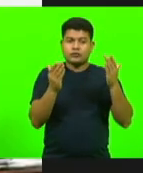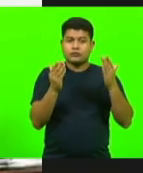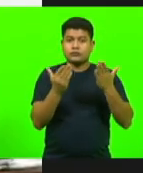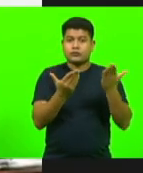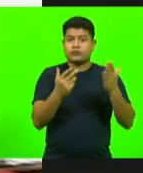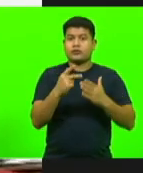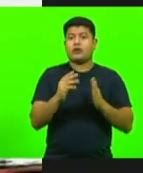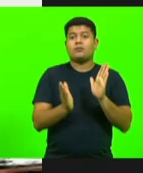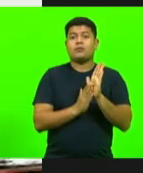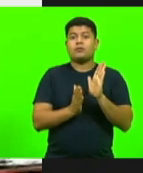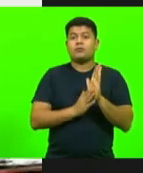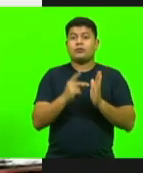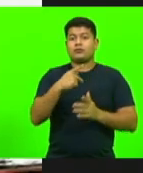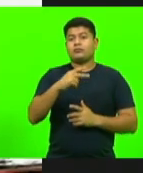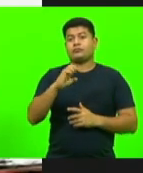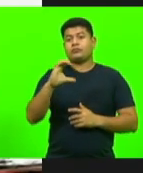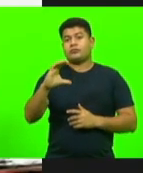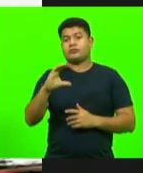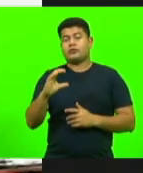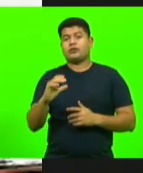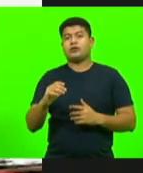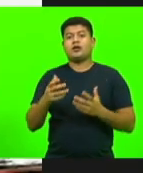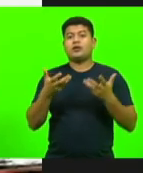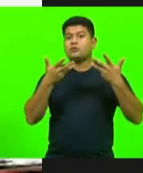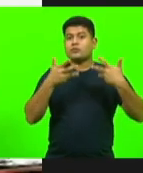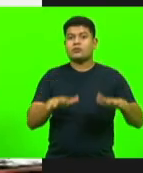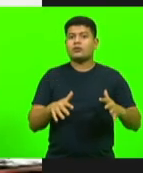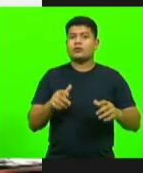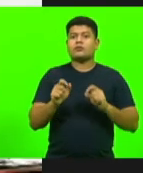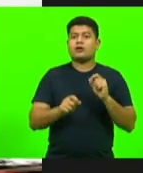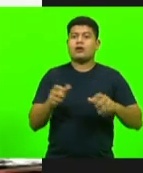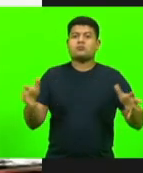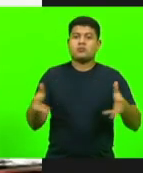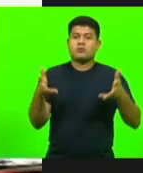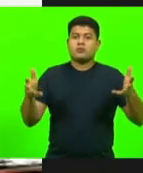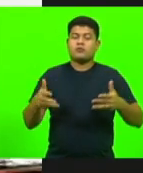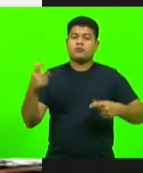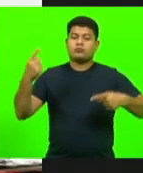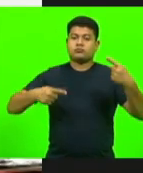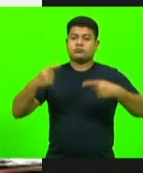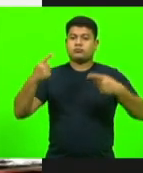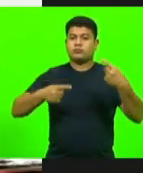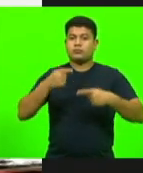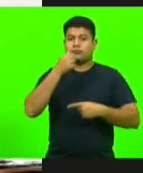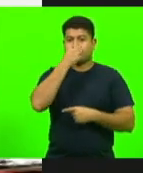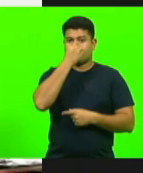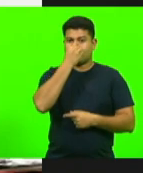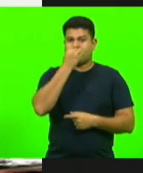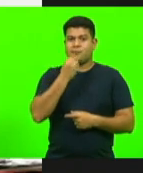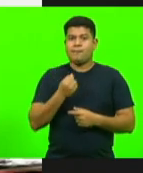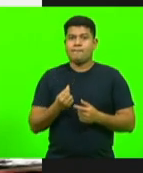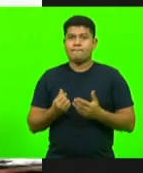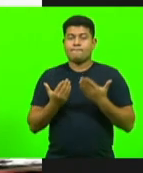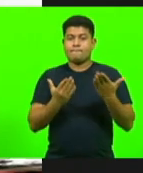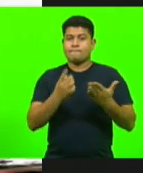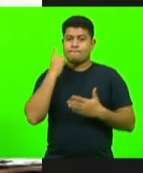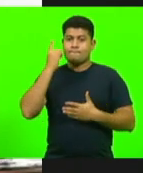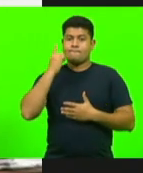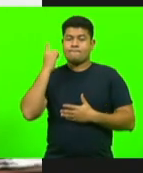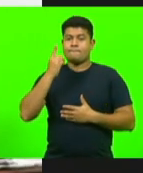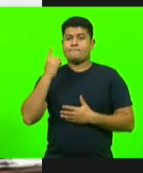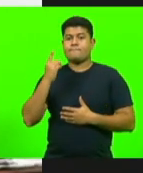estão e a promover o debate quem está querendo promover o debate EA deputada Sérgio Parabéns